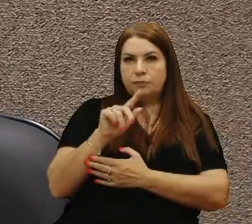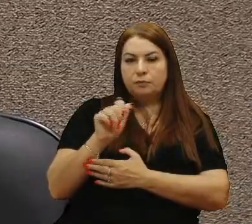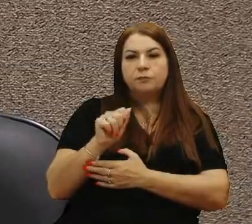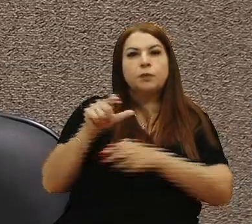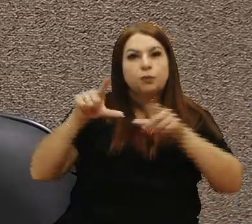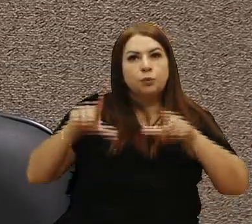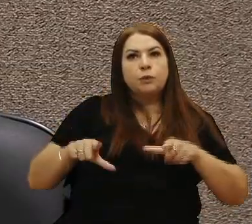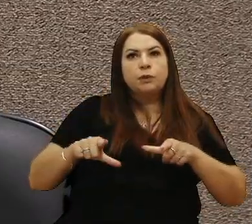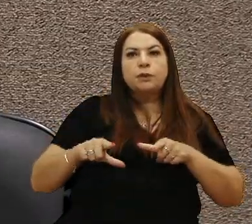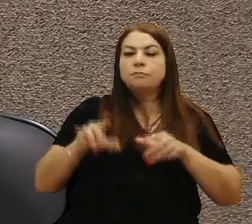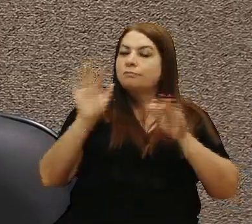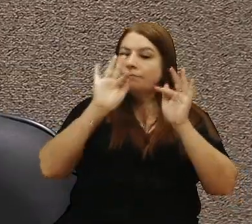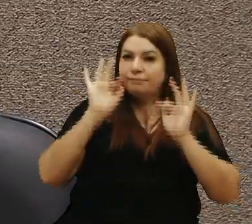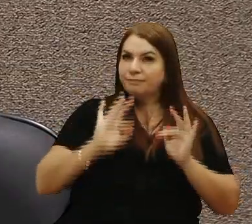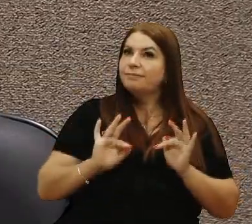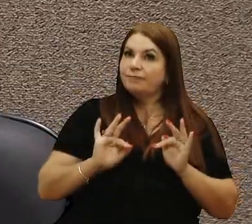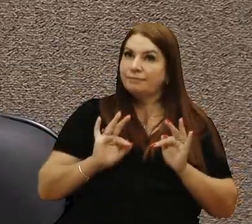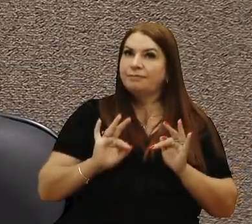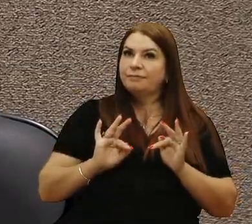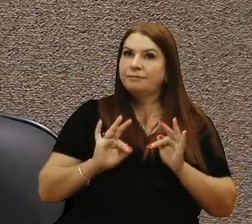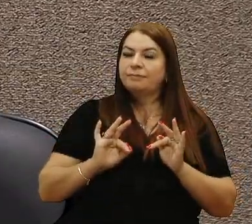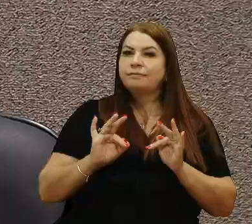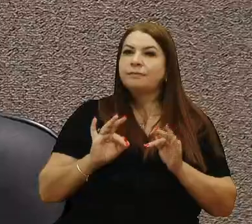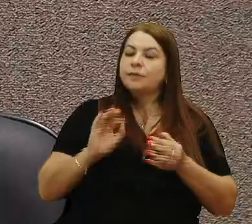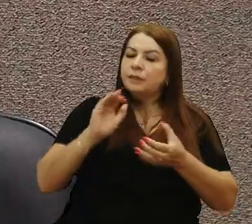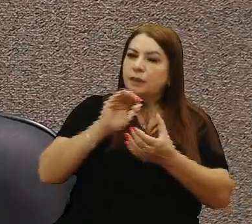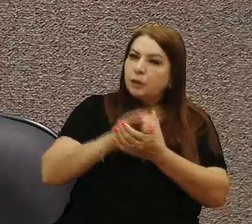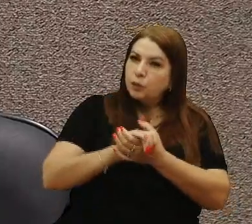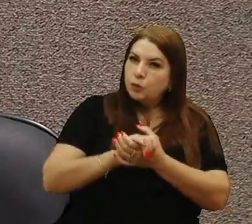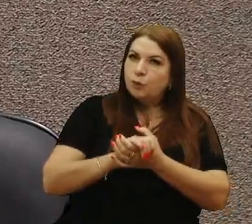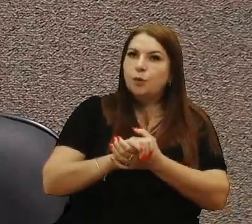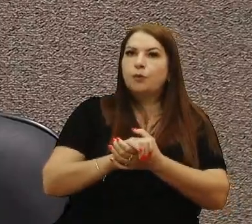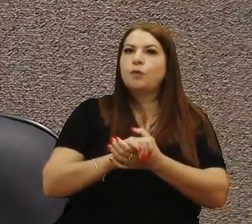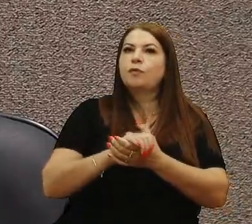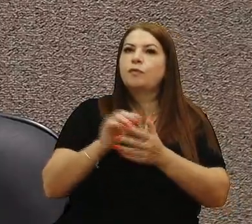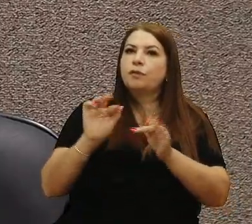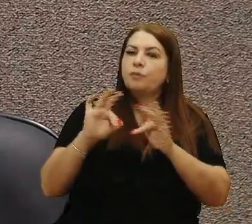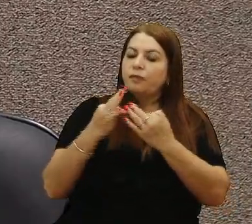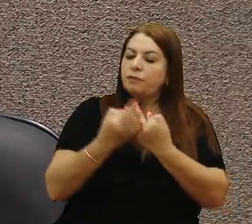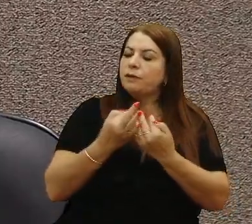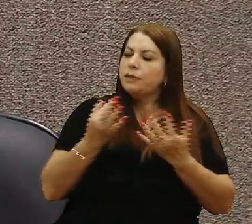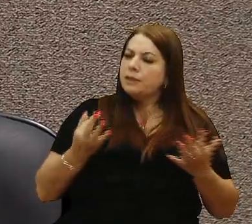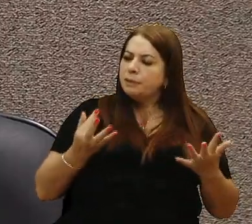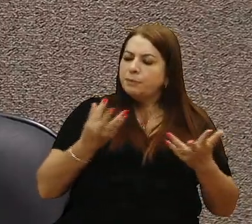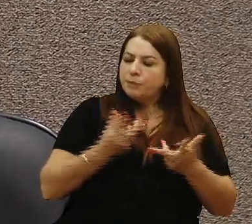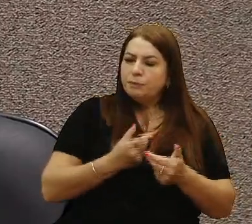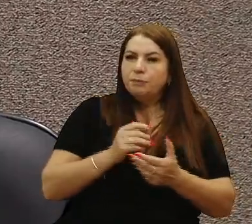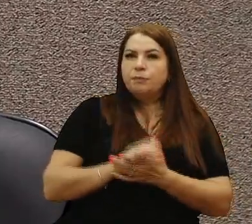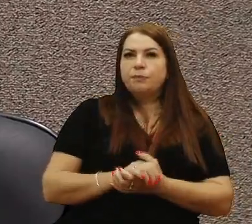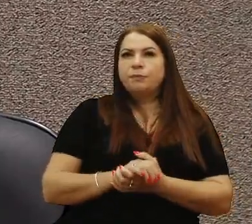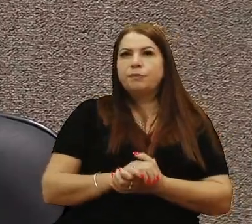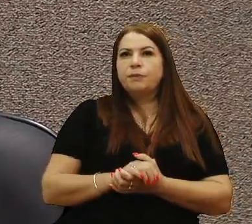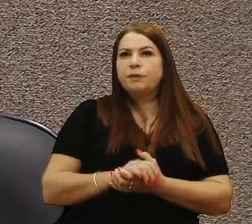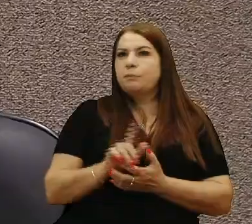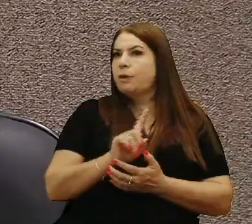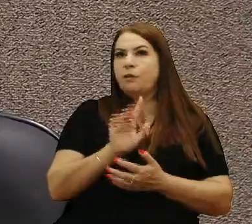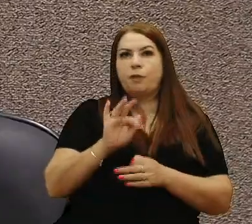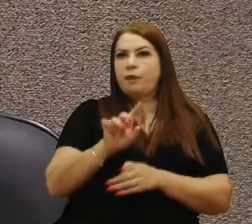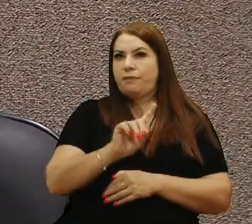lugar para ser feliz, aonde se casou, teve uma família maravilhosa, mas não termina